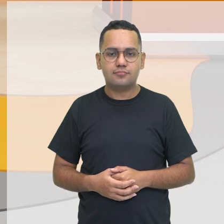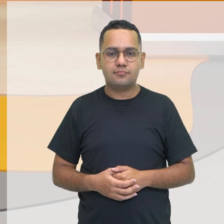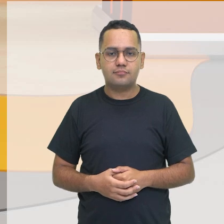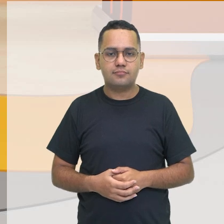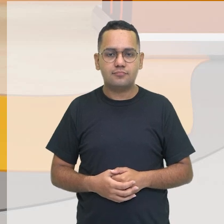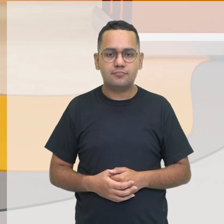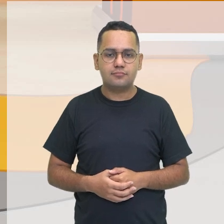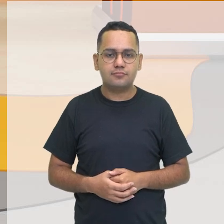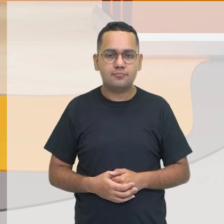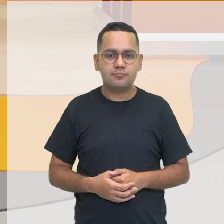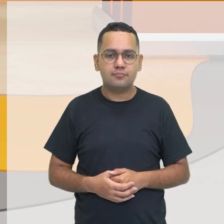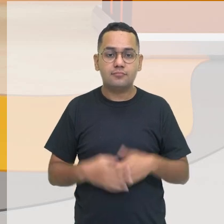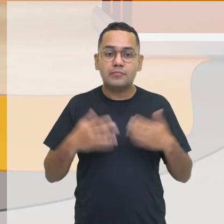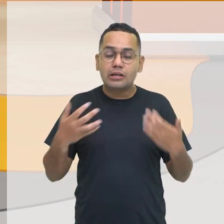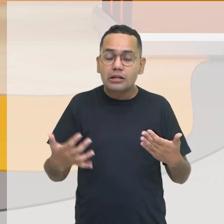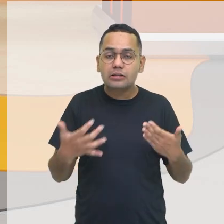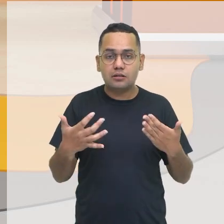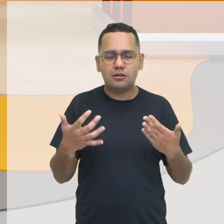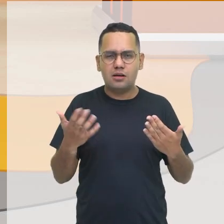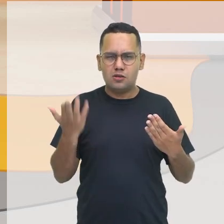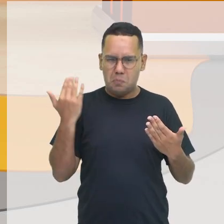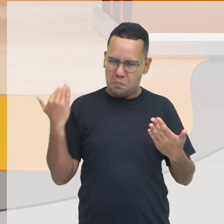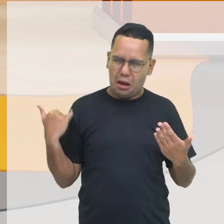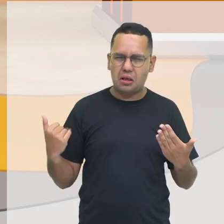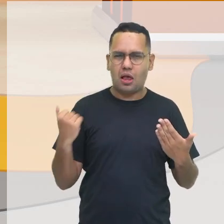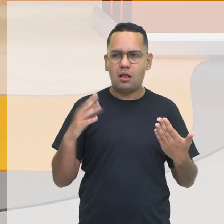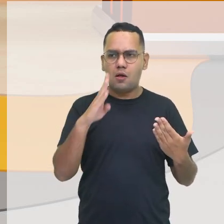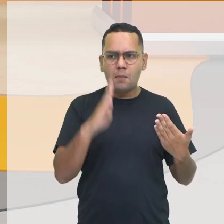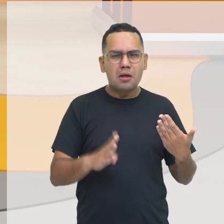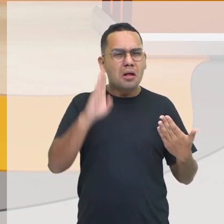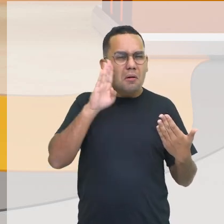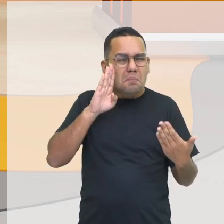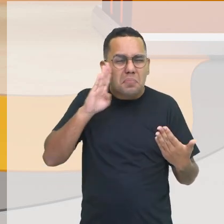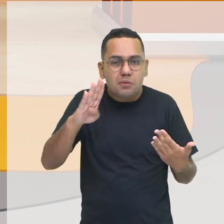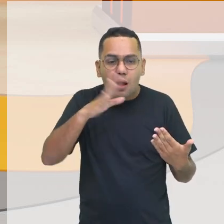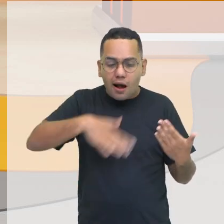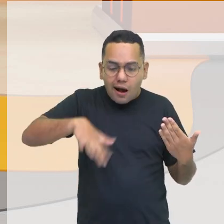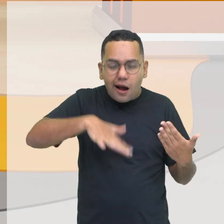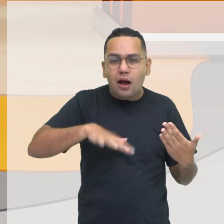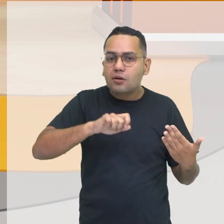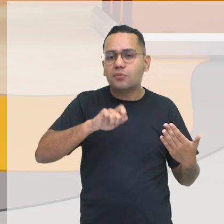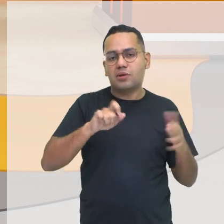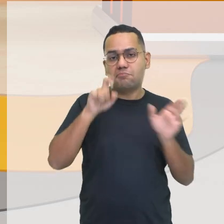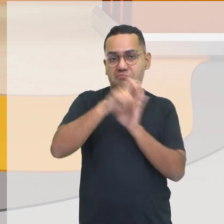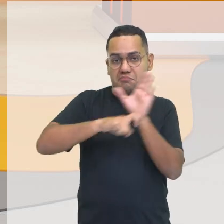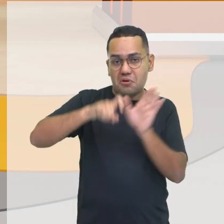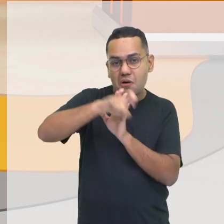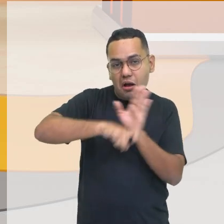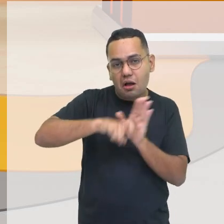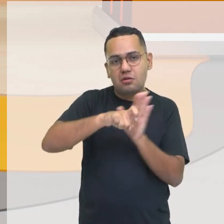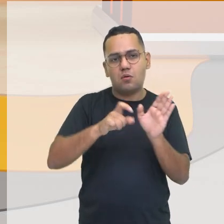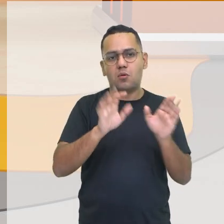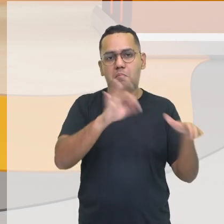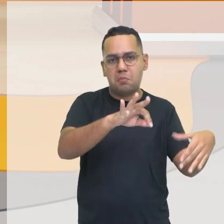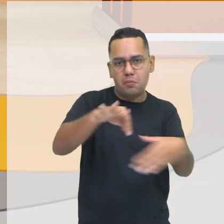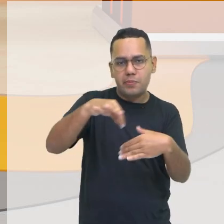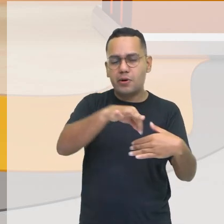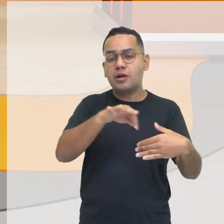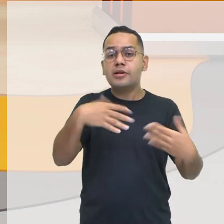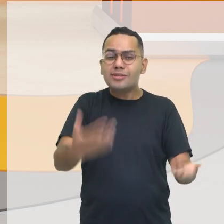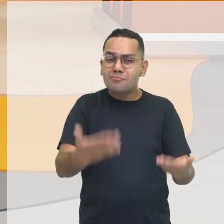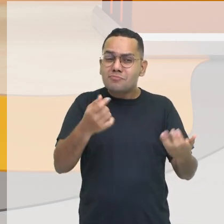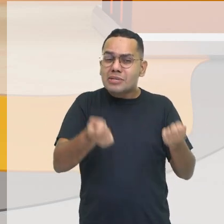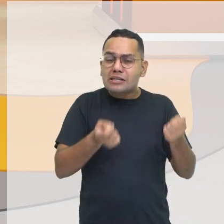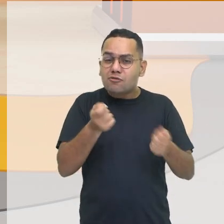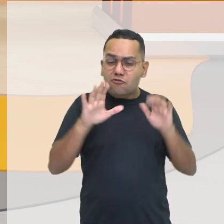estava alinhado à economia agroexportadora, era necessário resolver o problema da crise do